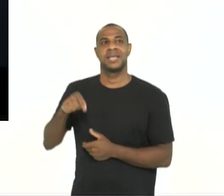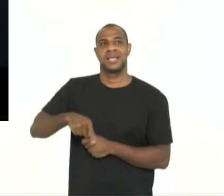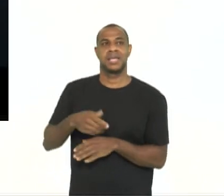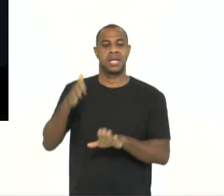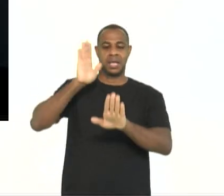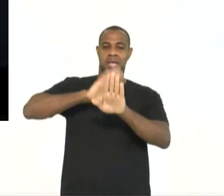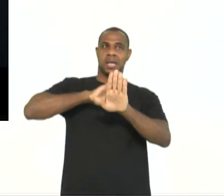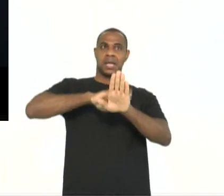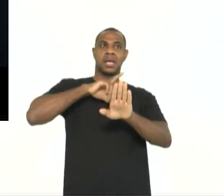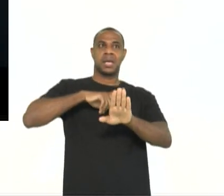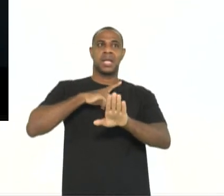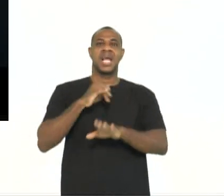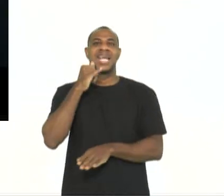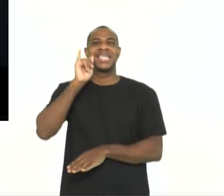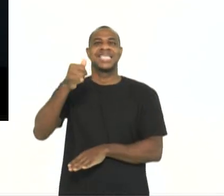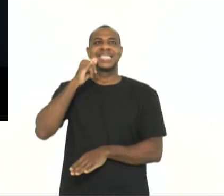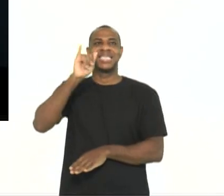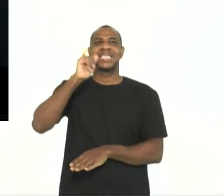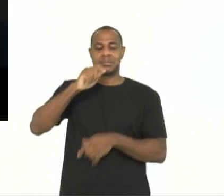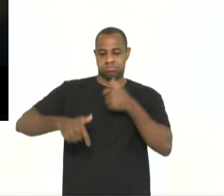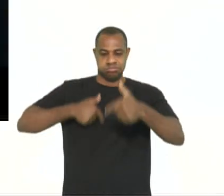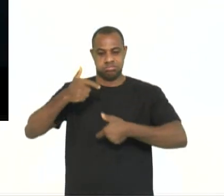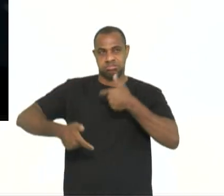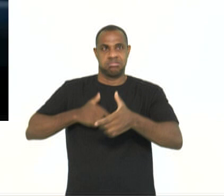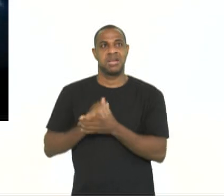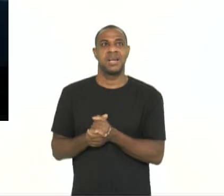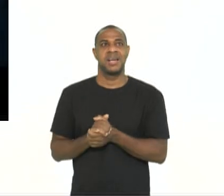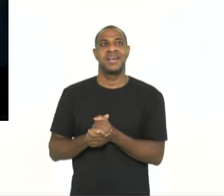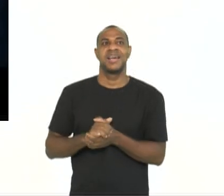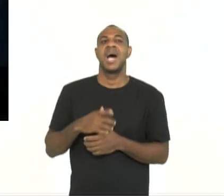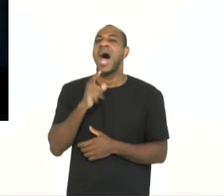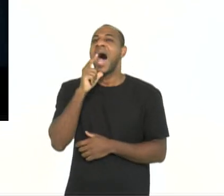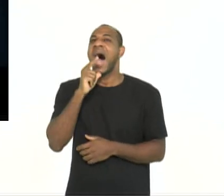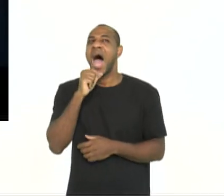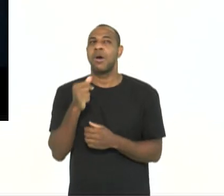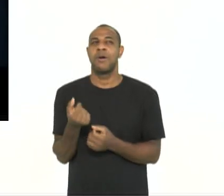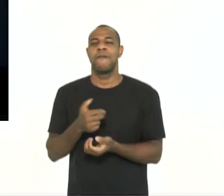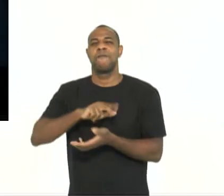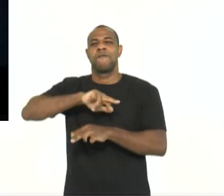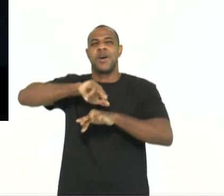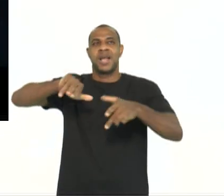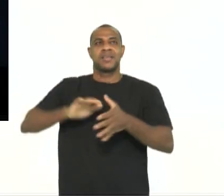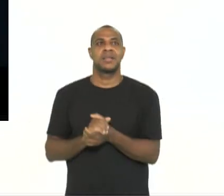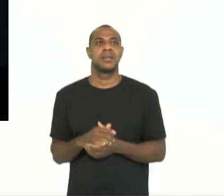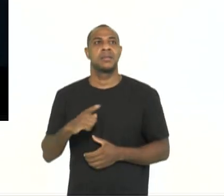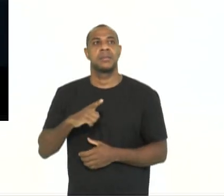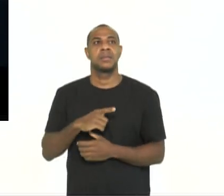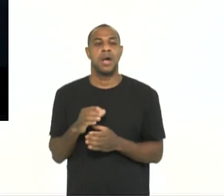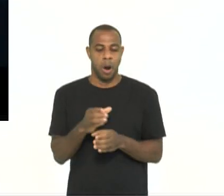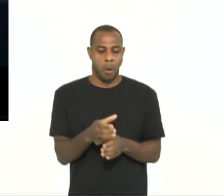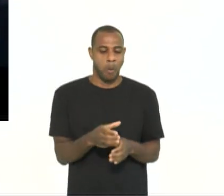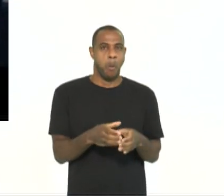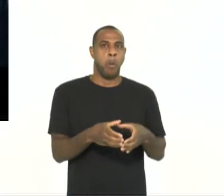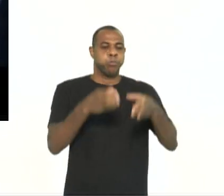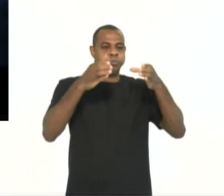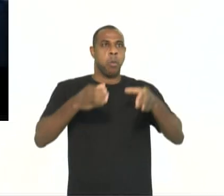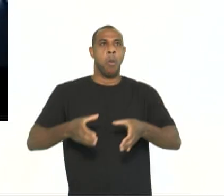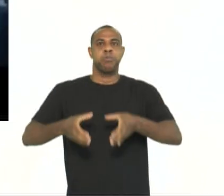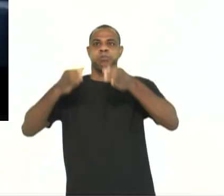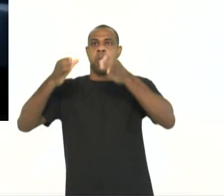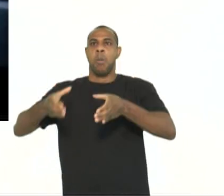está guardada toda a energia. Na verdade, milhões de litros de água do reservatório. Ela é conduzida por esses tubos, os condutos